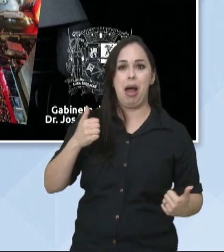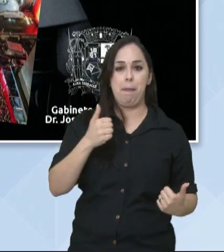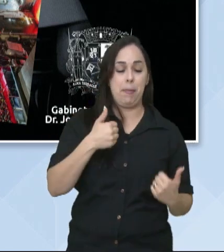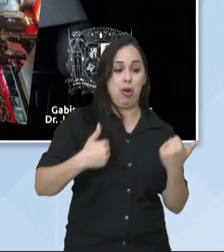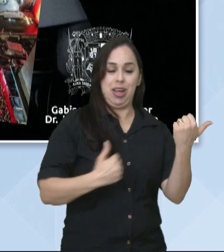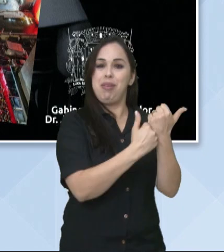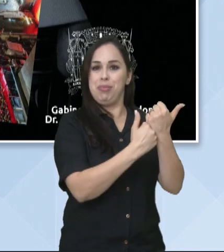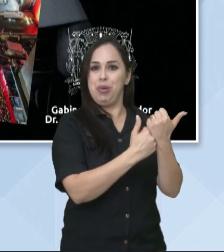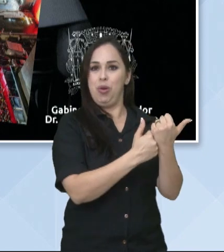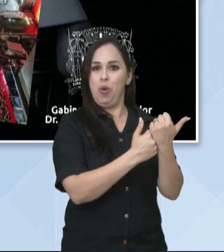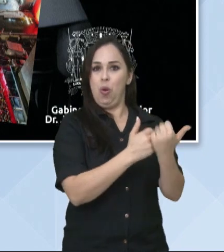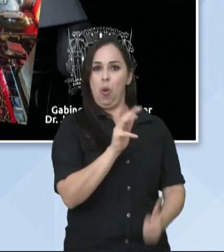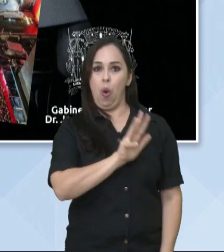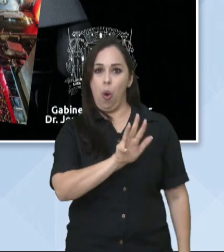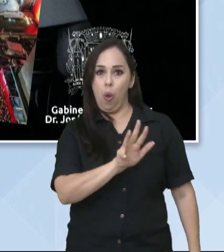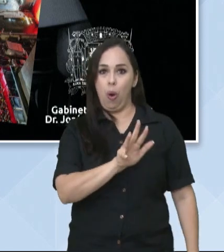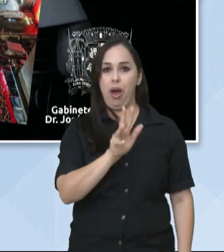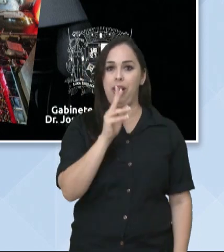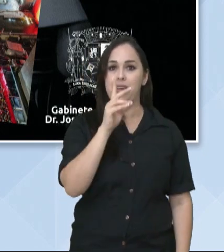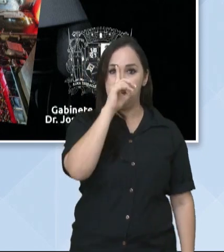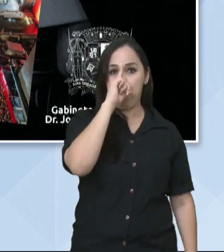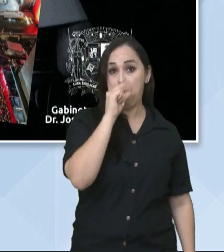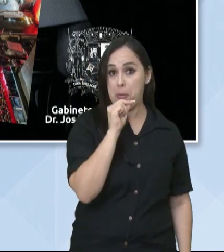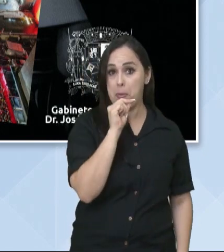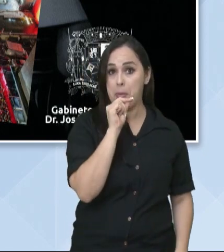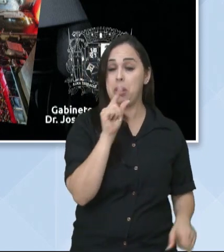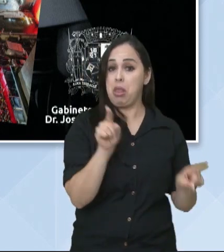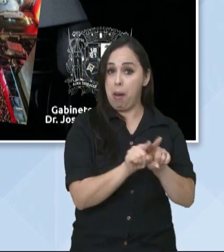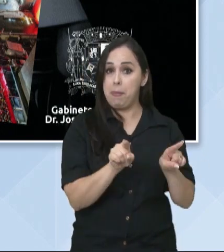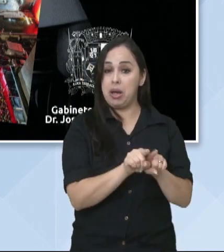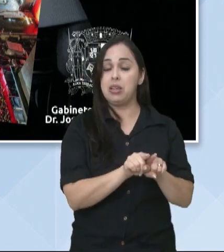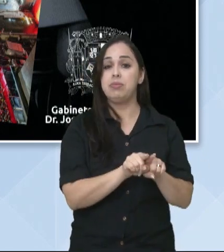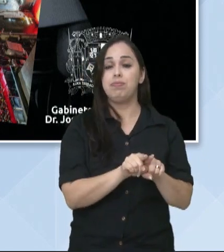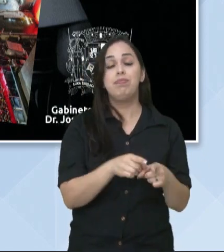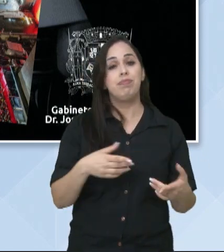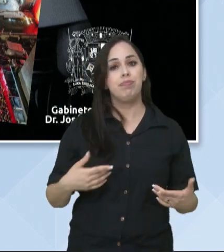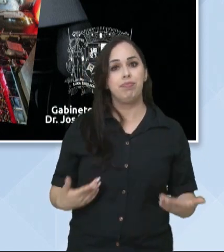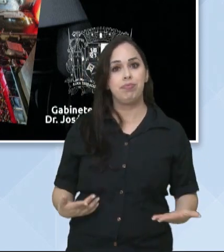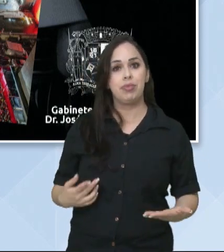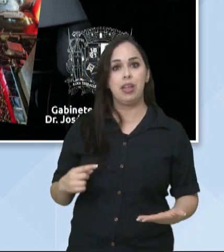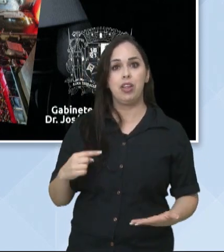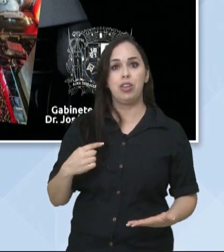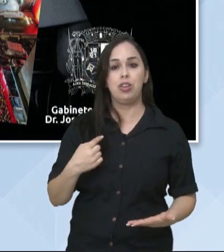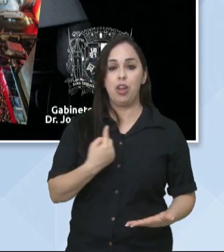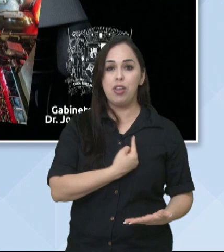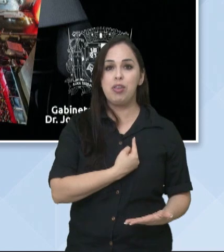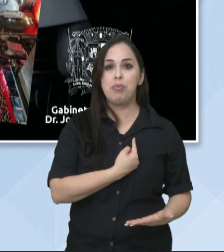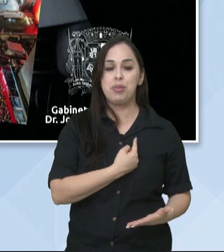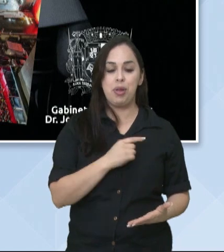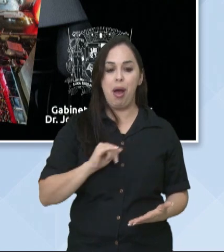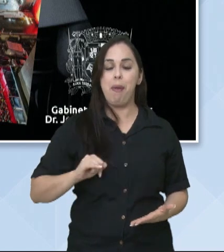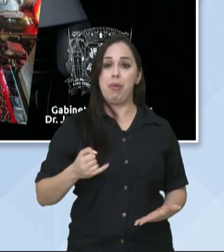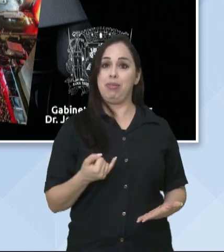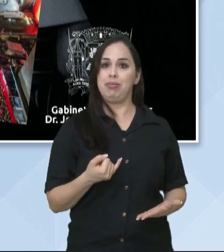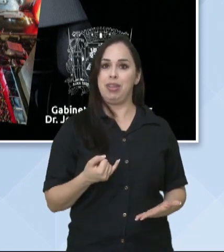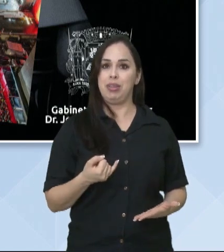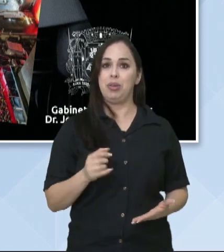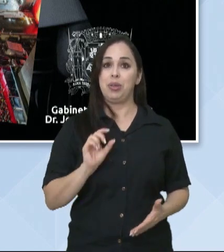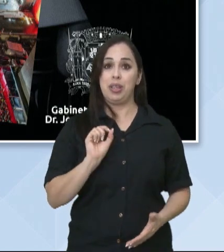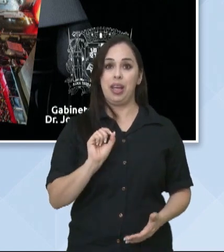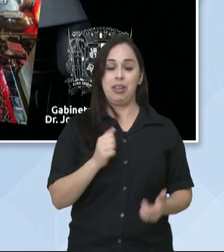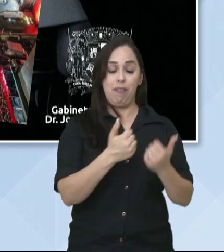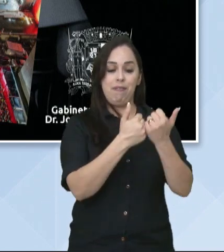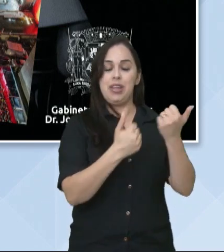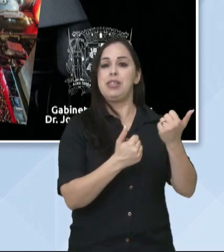Lula e o vice-presidente Alckmin, é que provavelmente vamos colher frutos de ter um vice-presidente,